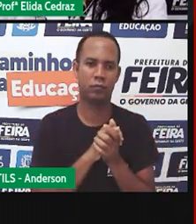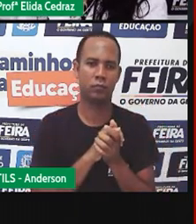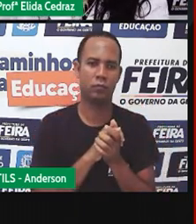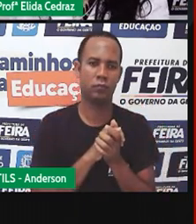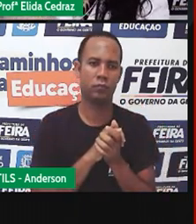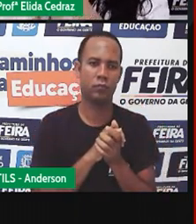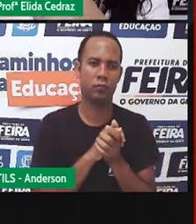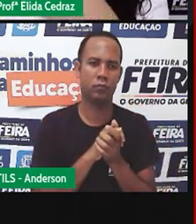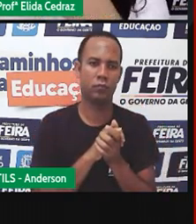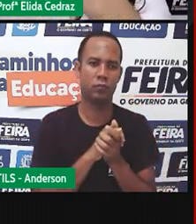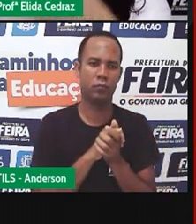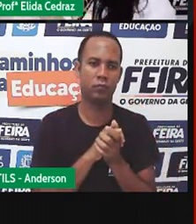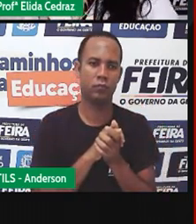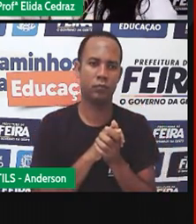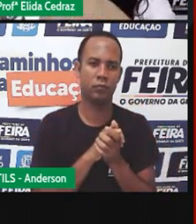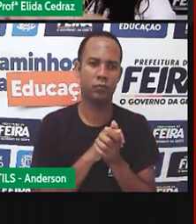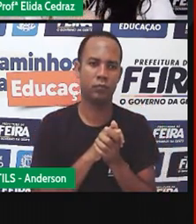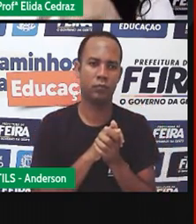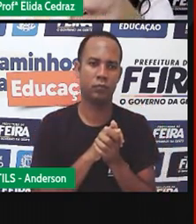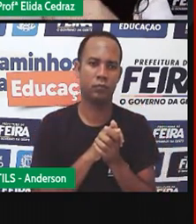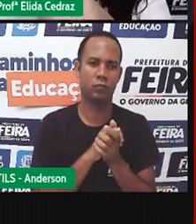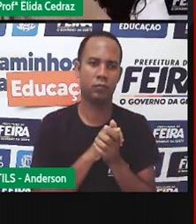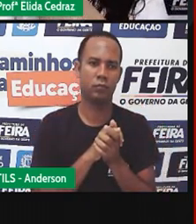A toalhinha a gente pode